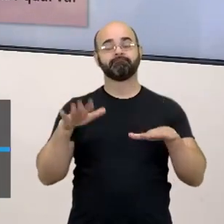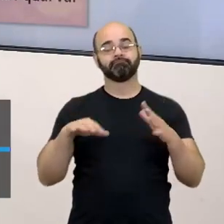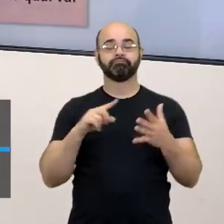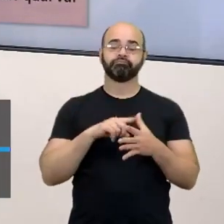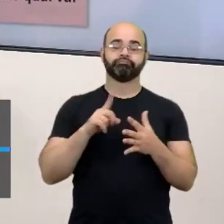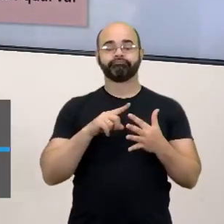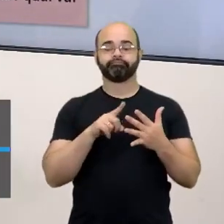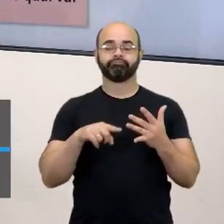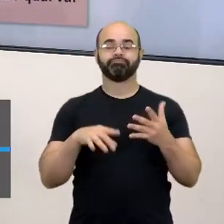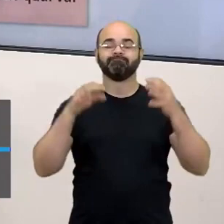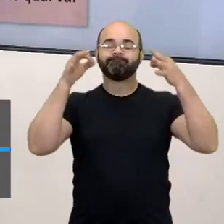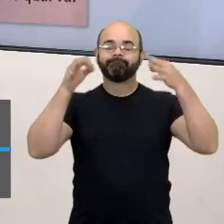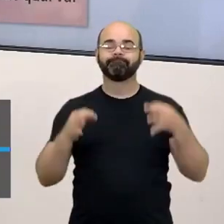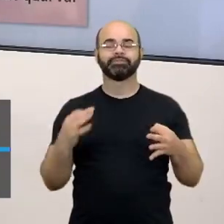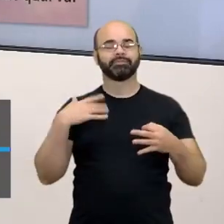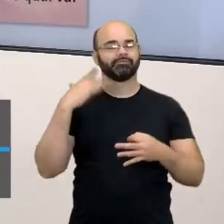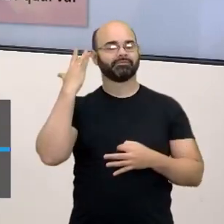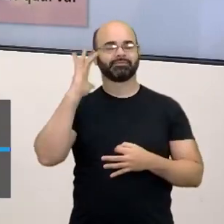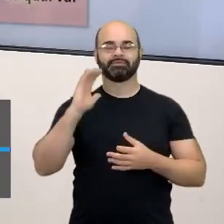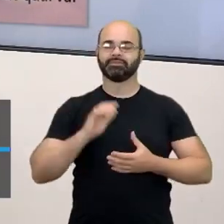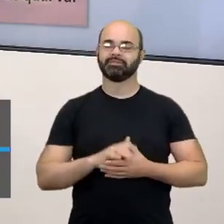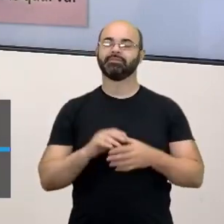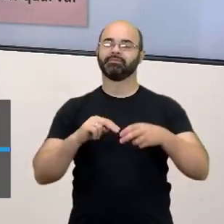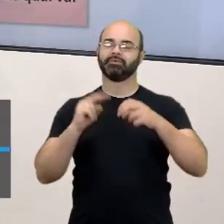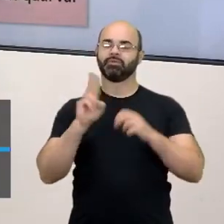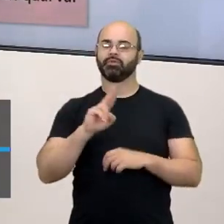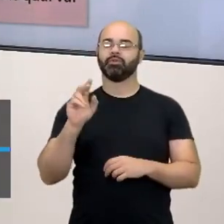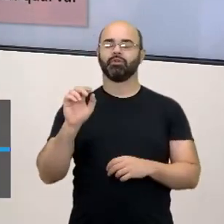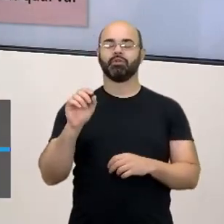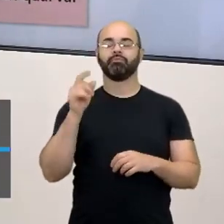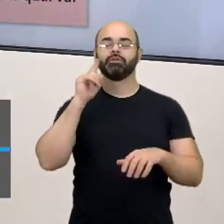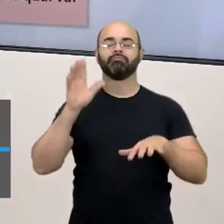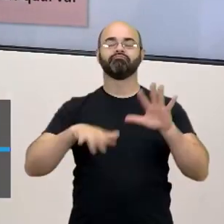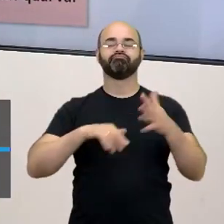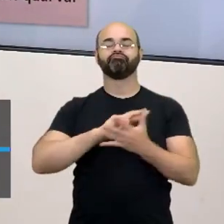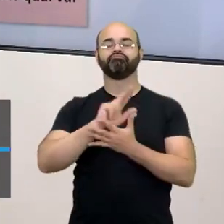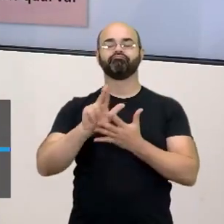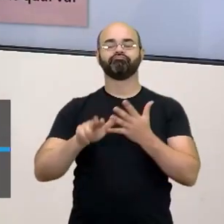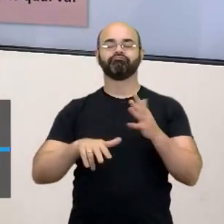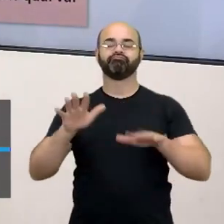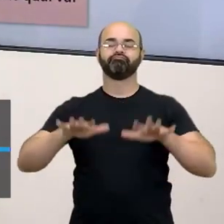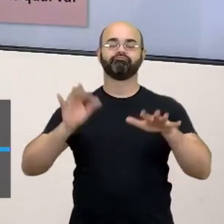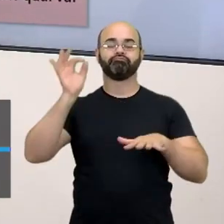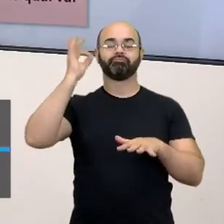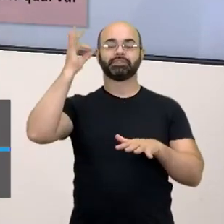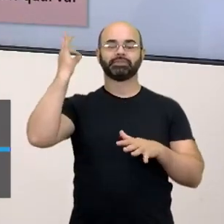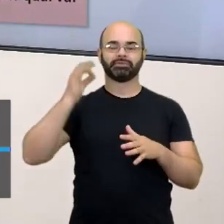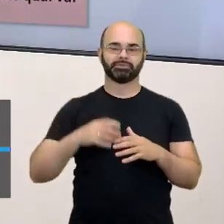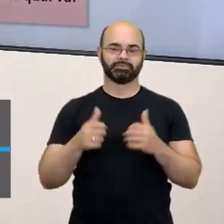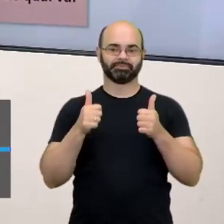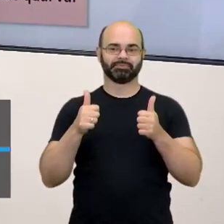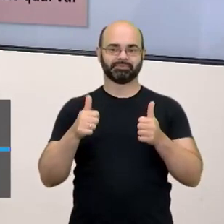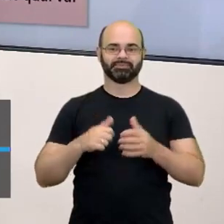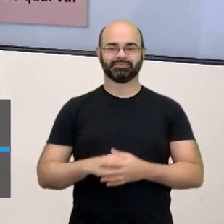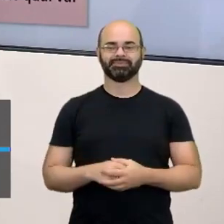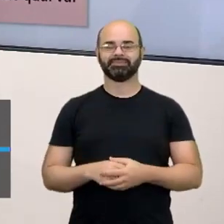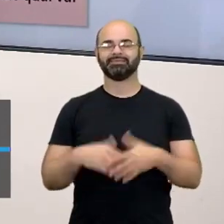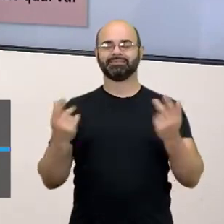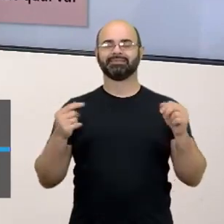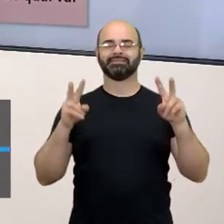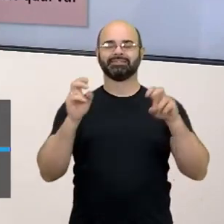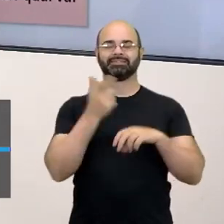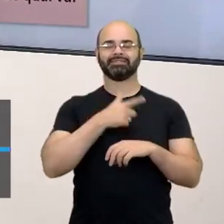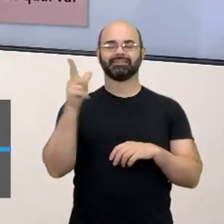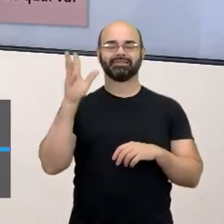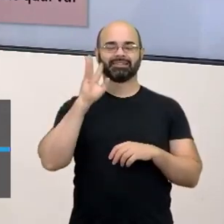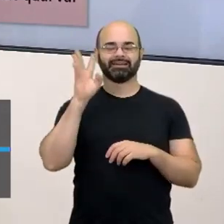que vai acontecer e não qual ordem vai acontecer. Por isso que a gente chama de aleatório. Beleza? E aí, tem mais um termozinho legal